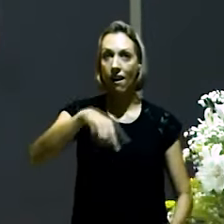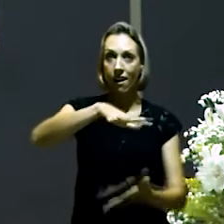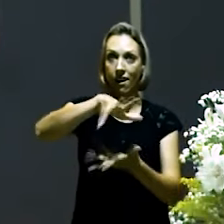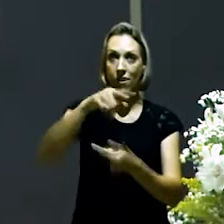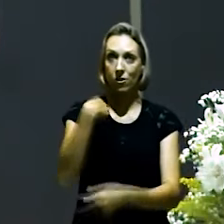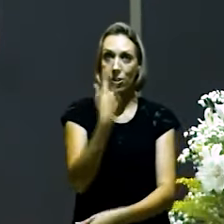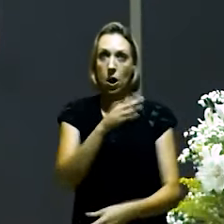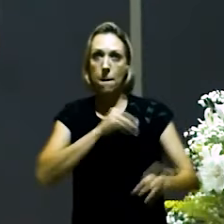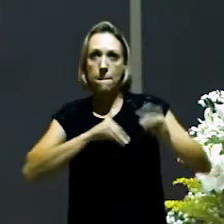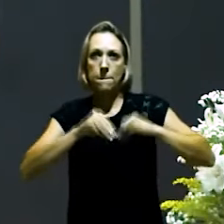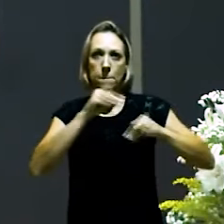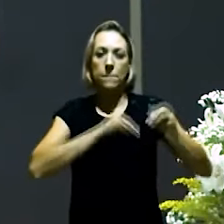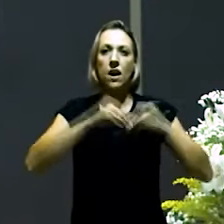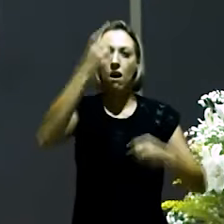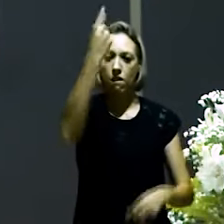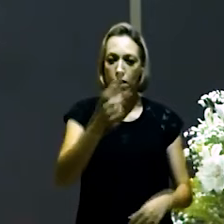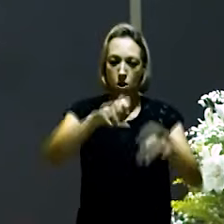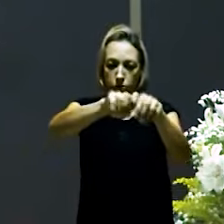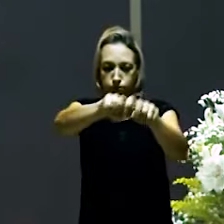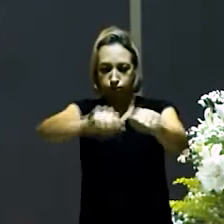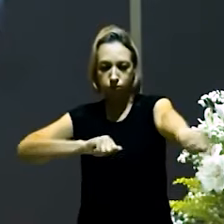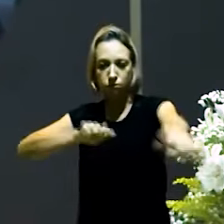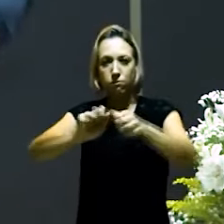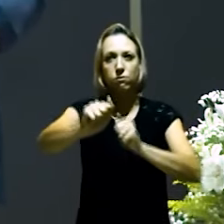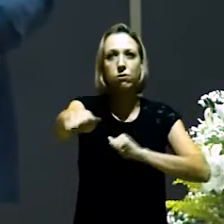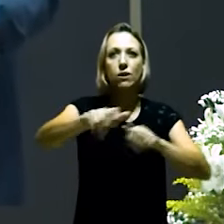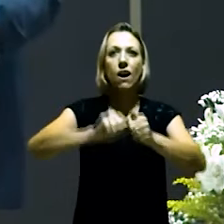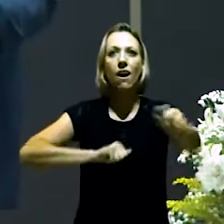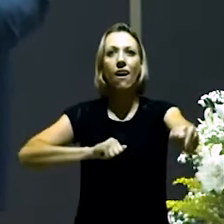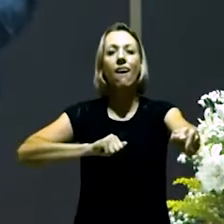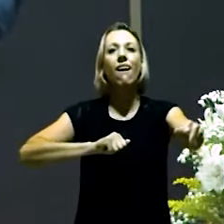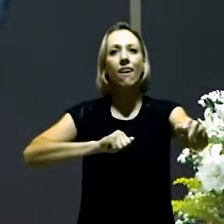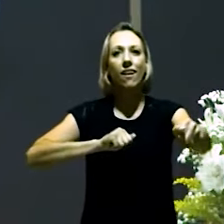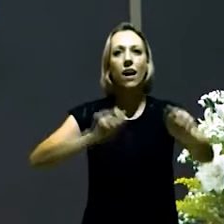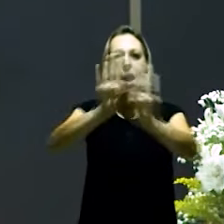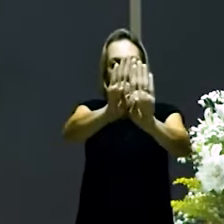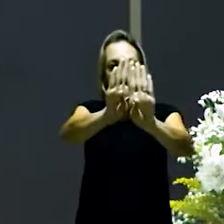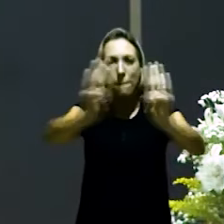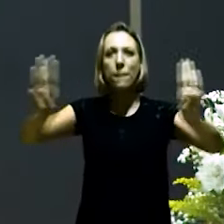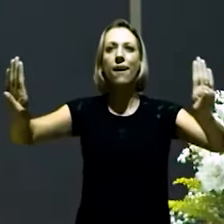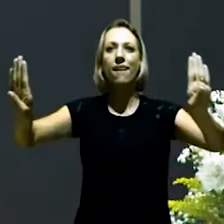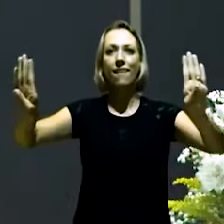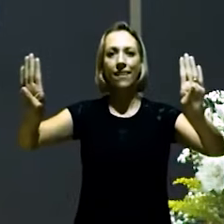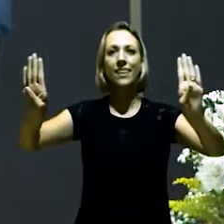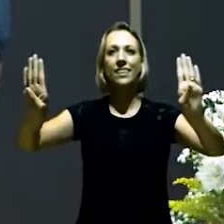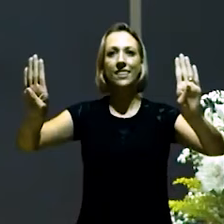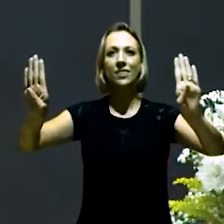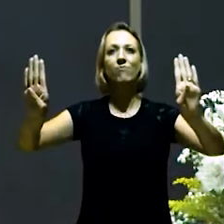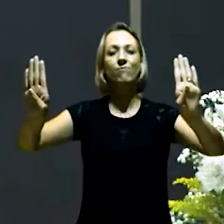E Ele arrebentou tudo. Ele quebrou tudo. Ele abriu as portas. O